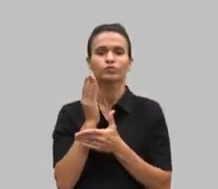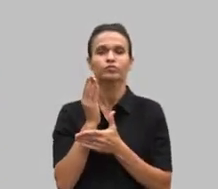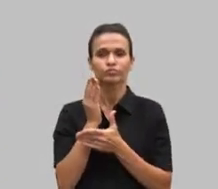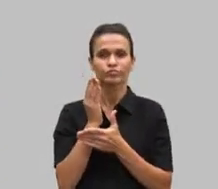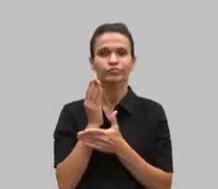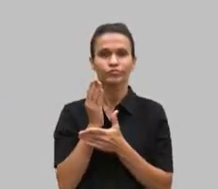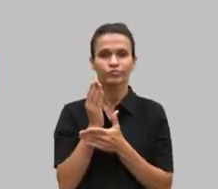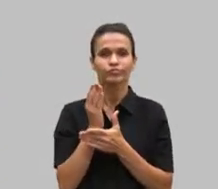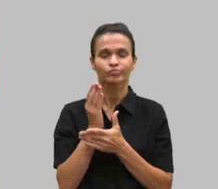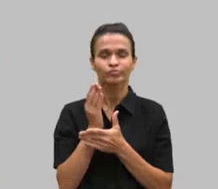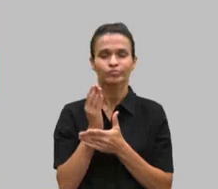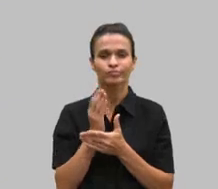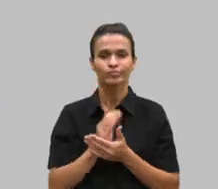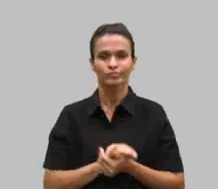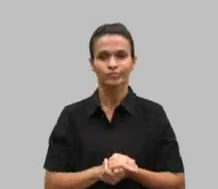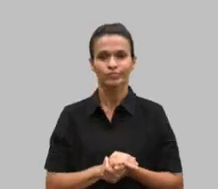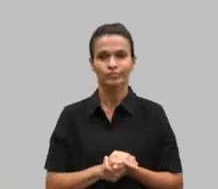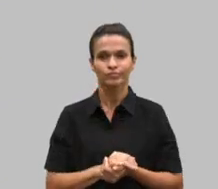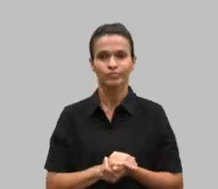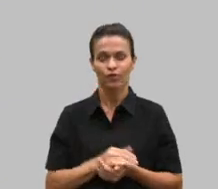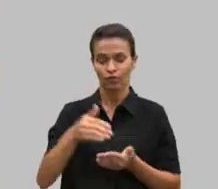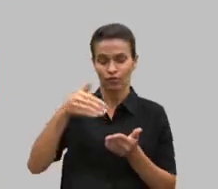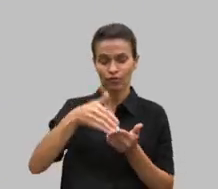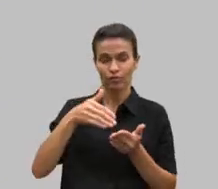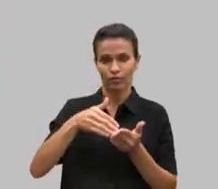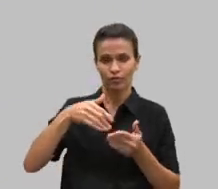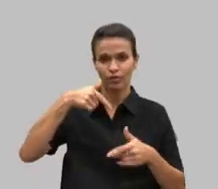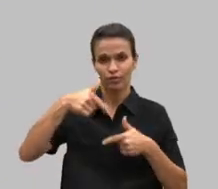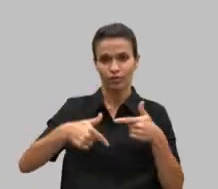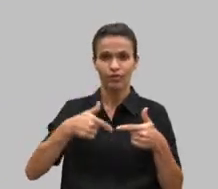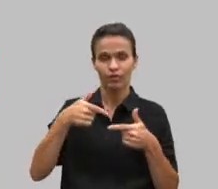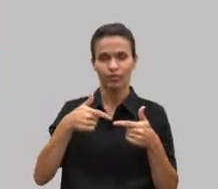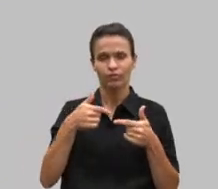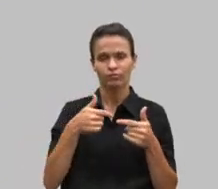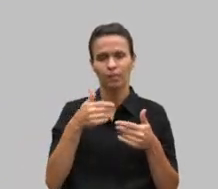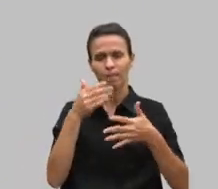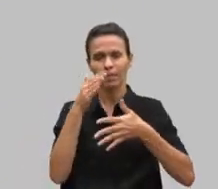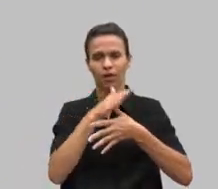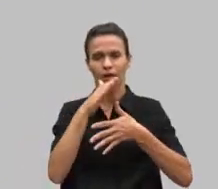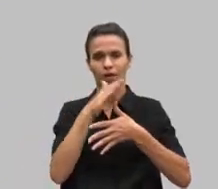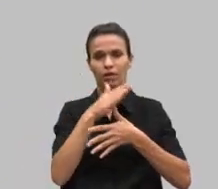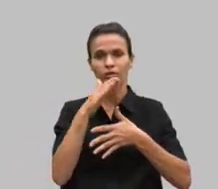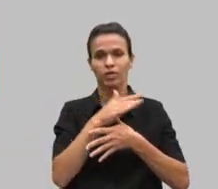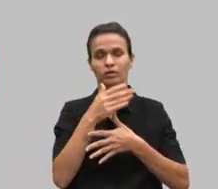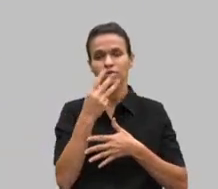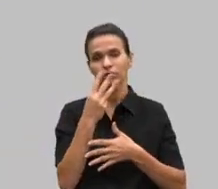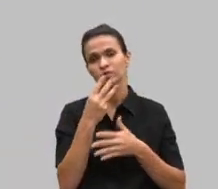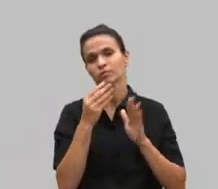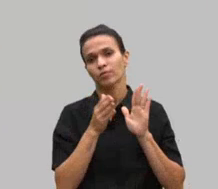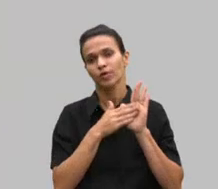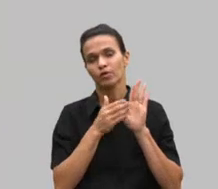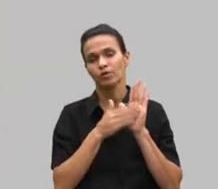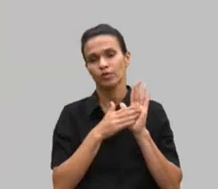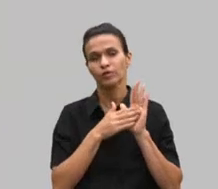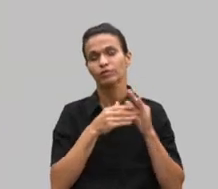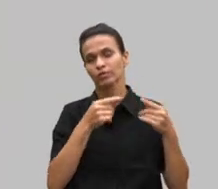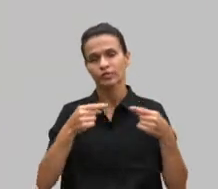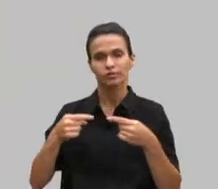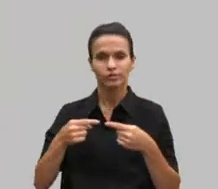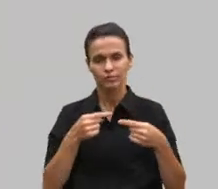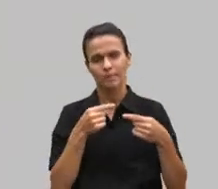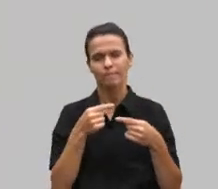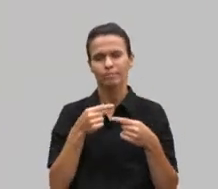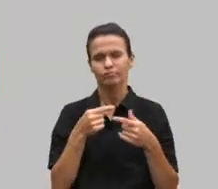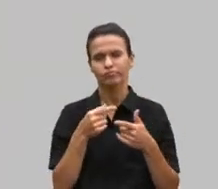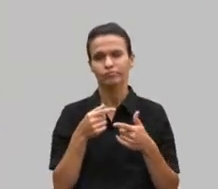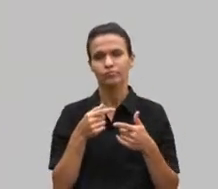aglutinadas ao fim dos trabalhos foram priorizados três propostas foi uma das discussões mais relevantes